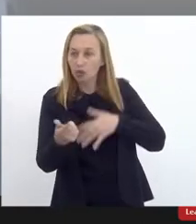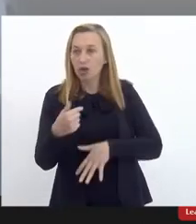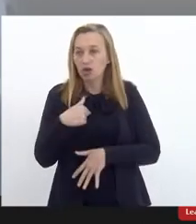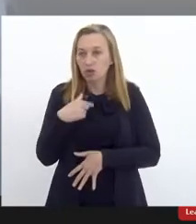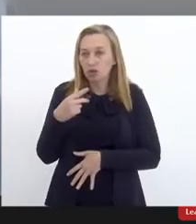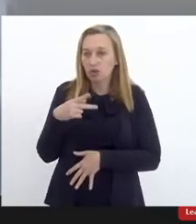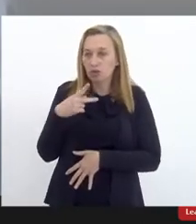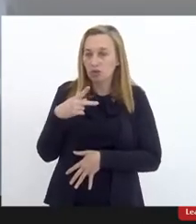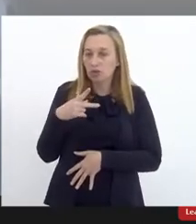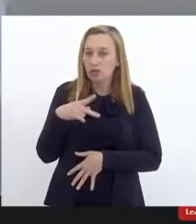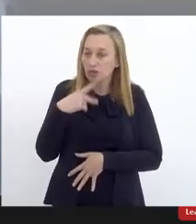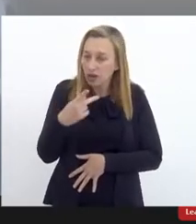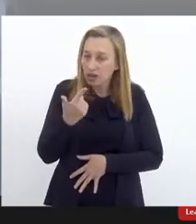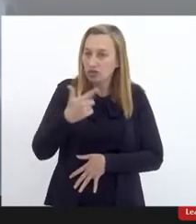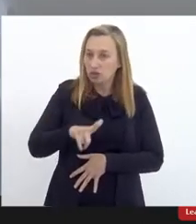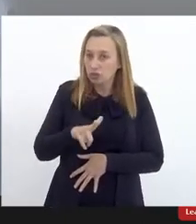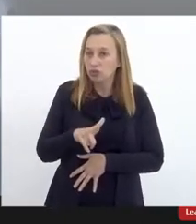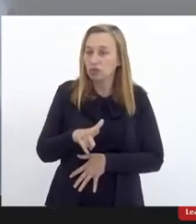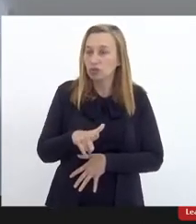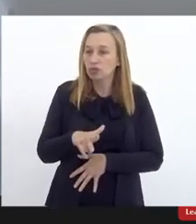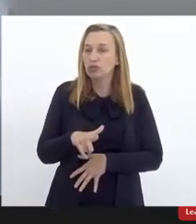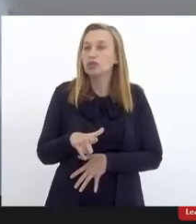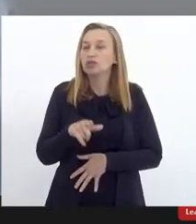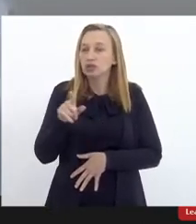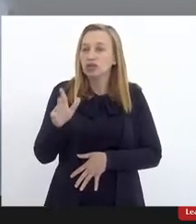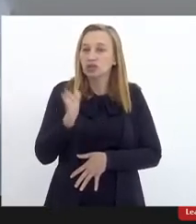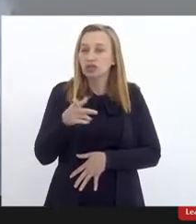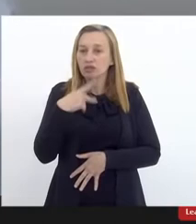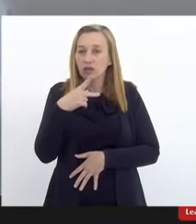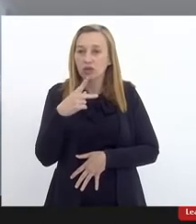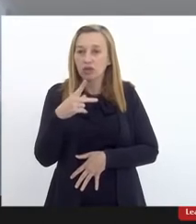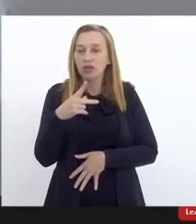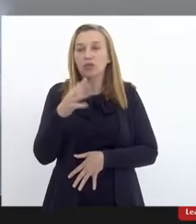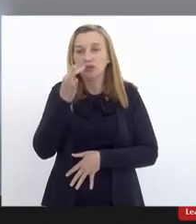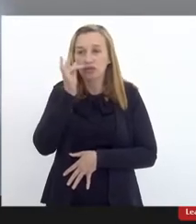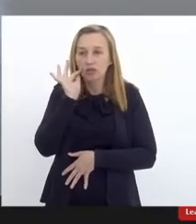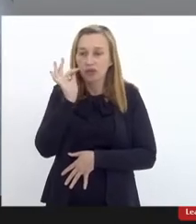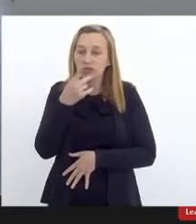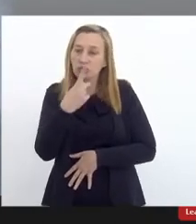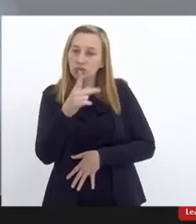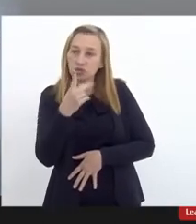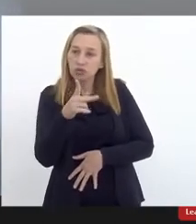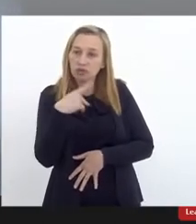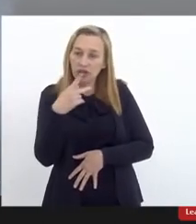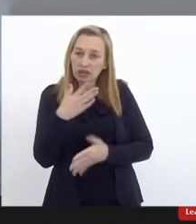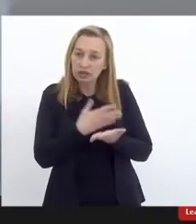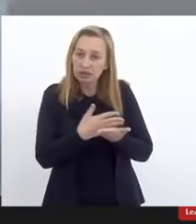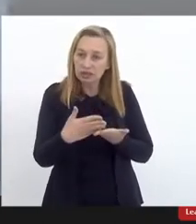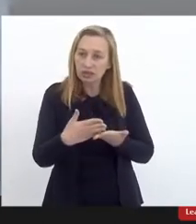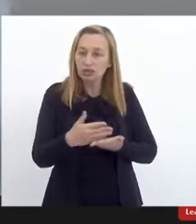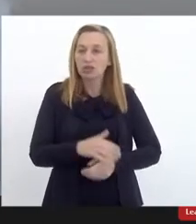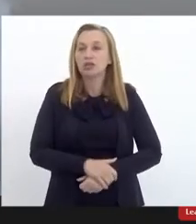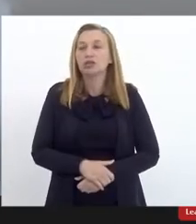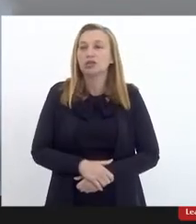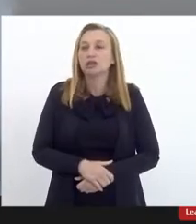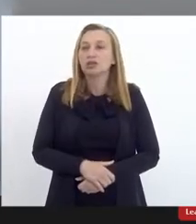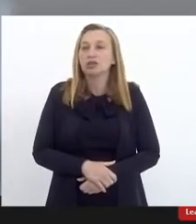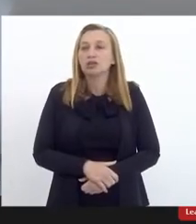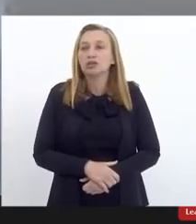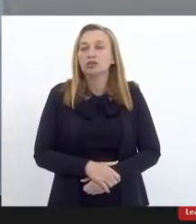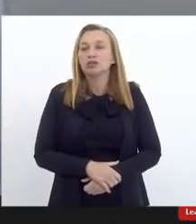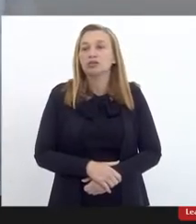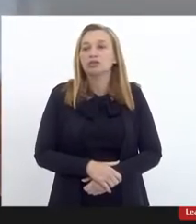vou reforçar elementos que você trouxe agora há pouco, Flávio, no seu questionamento inicial. Vou fazer até